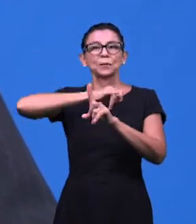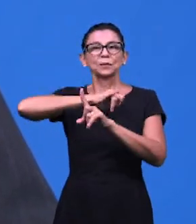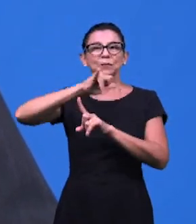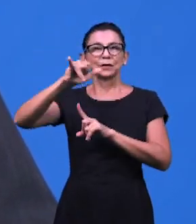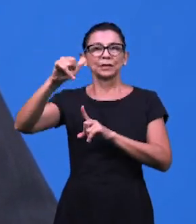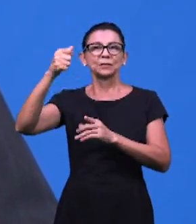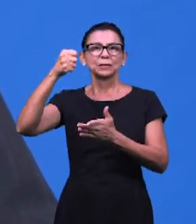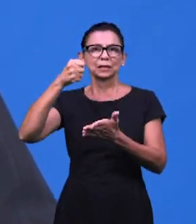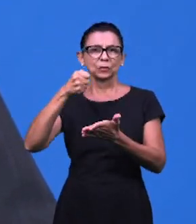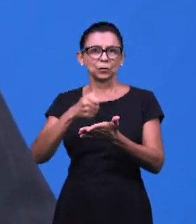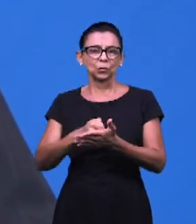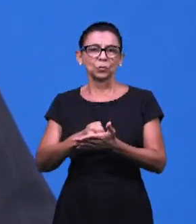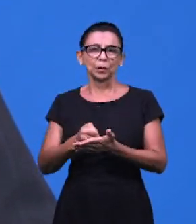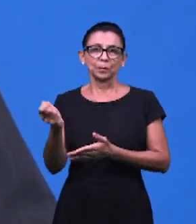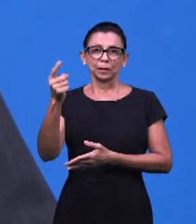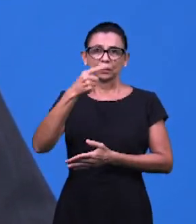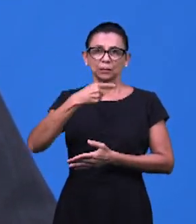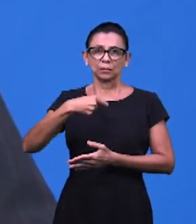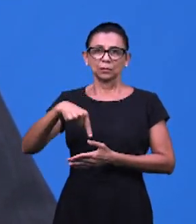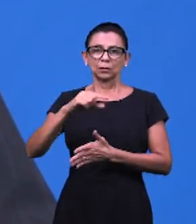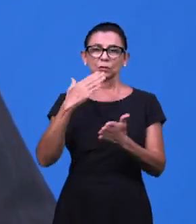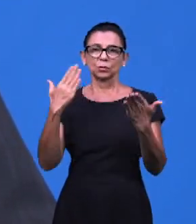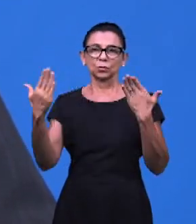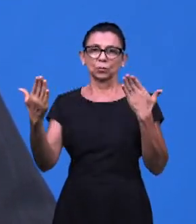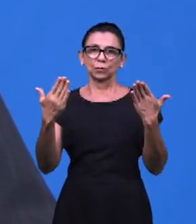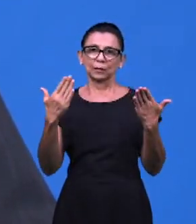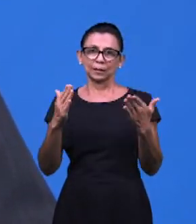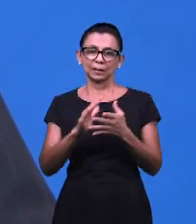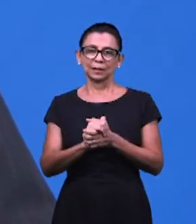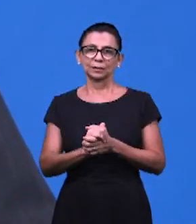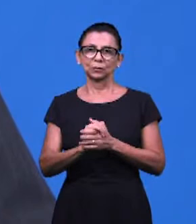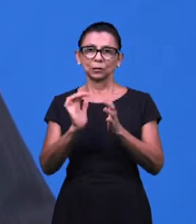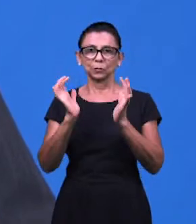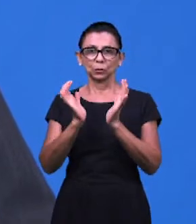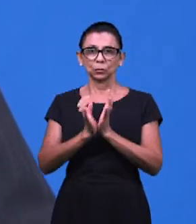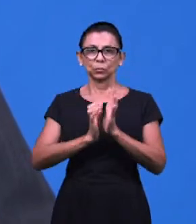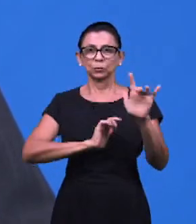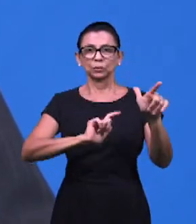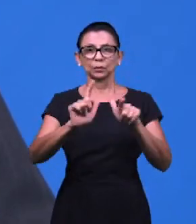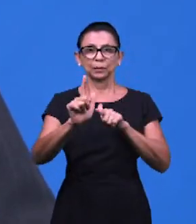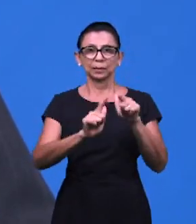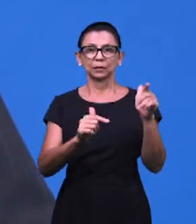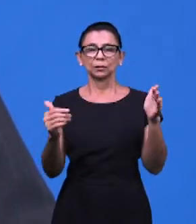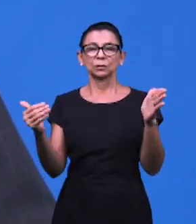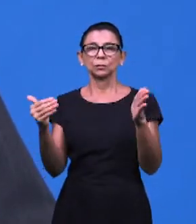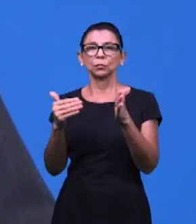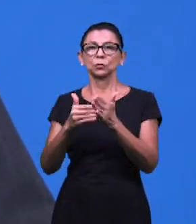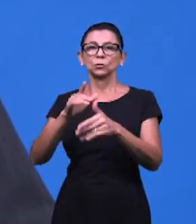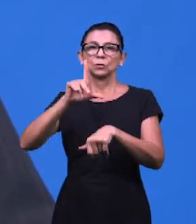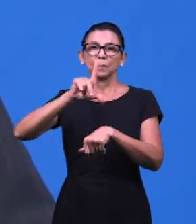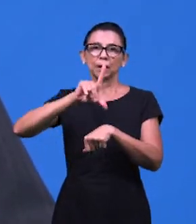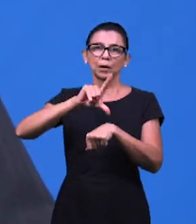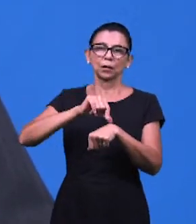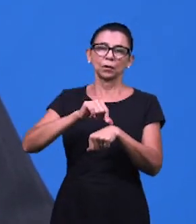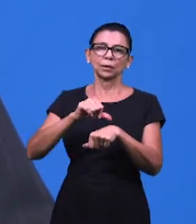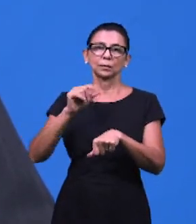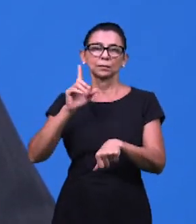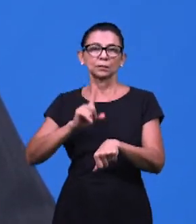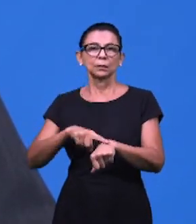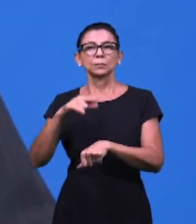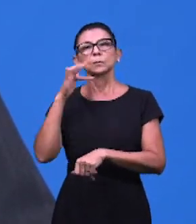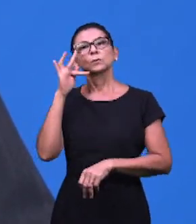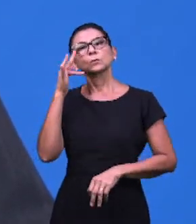em nós como trabalhadores da última hora, da hora undécima. Muito bem colocado, a hora do tempo do